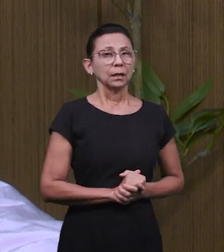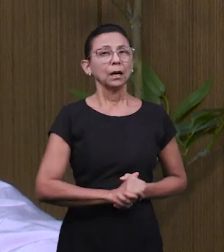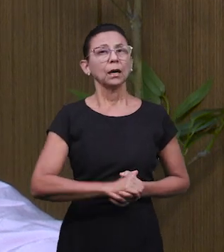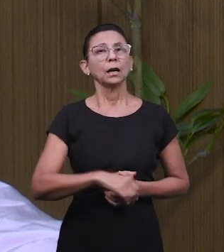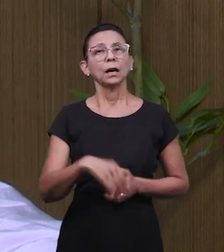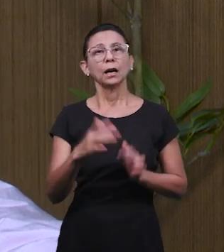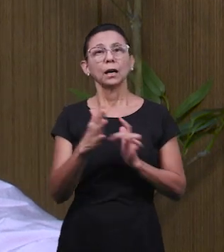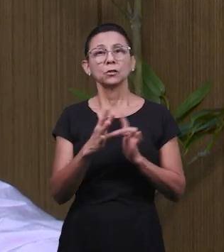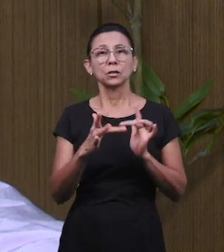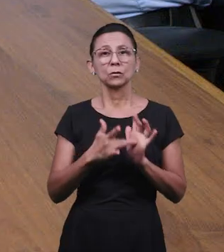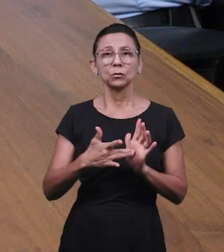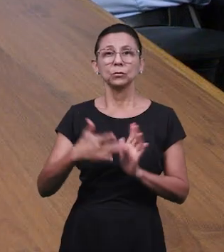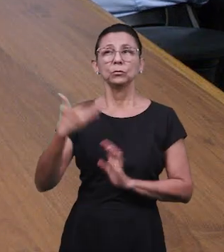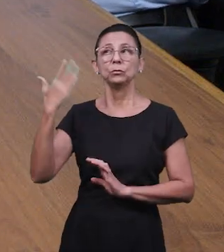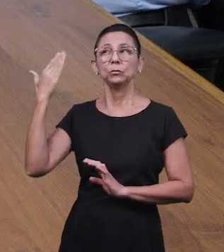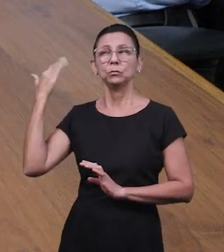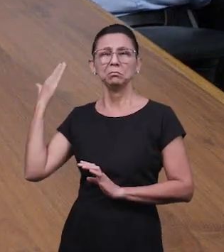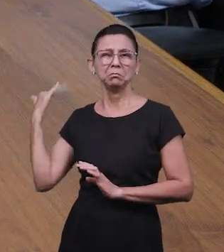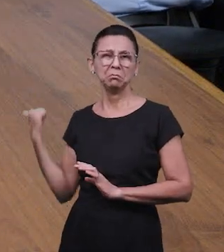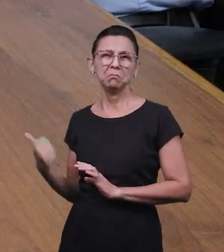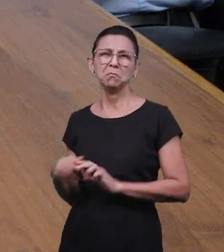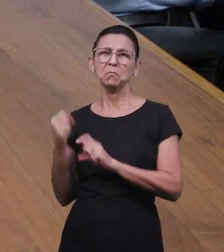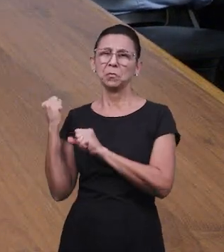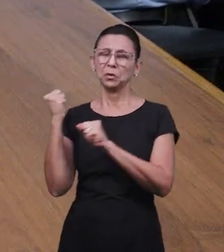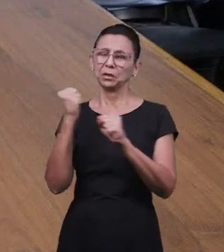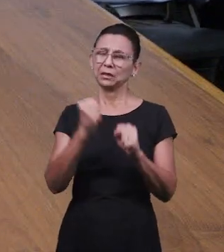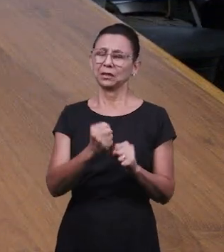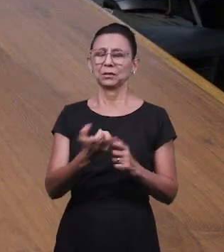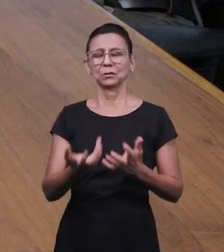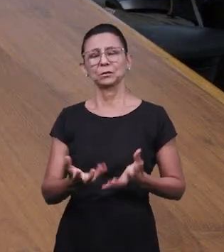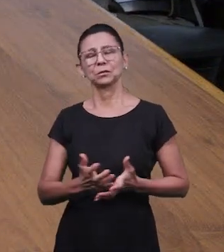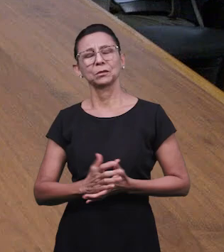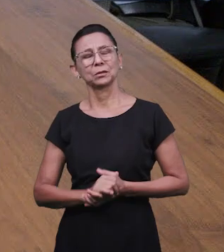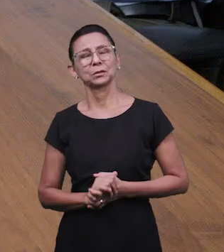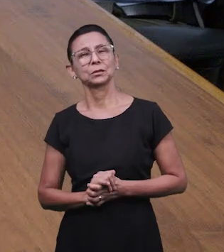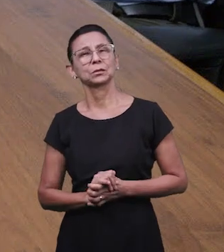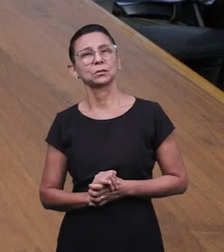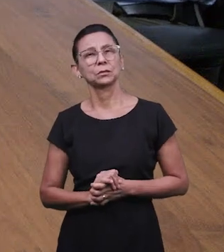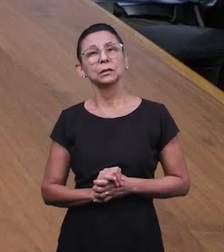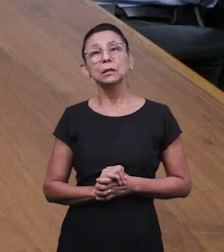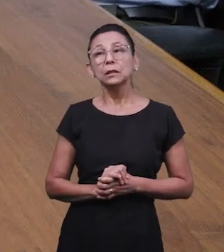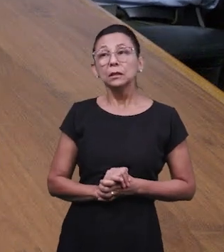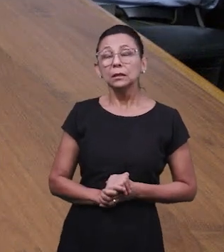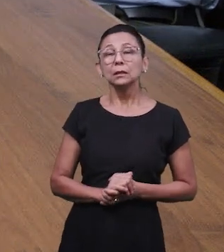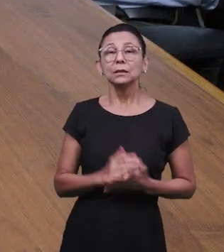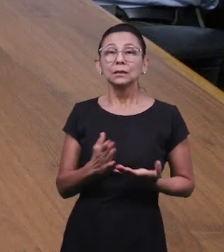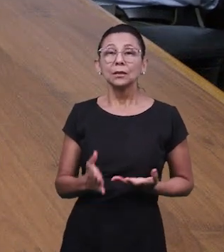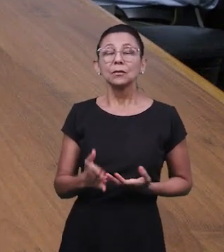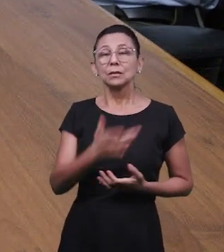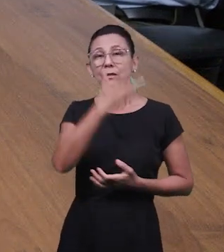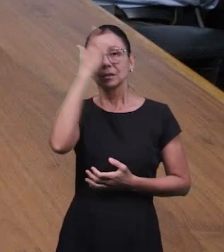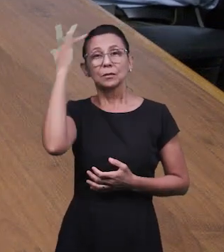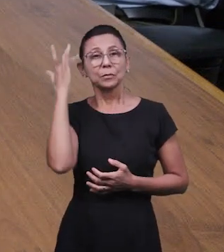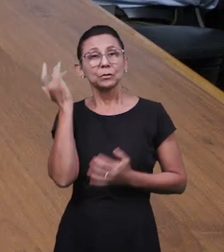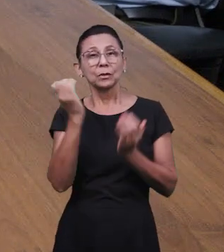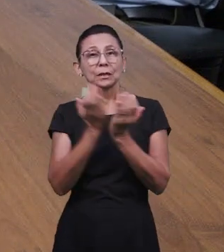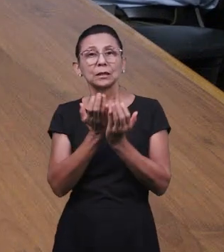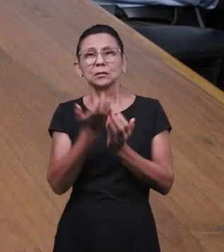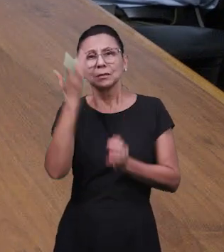Ele fez... Foi poderoso em obras. Foi poderoso. Ele não foi poderoso. É isso que às vezes o cristão não